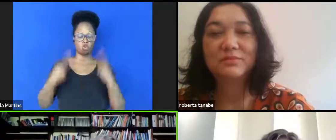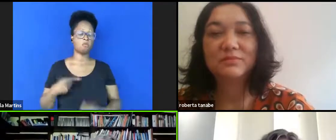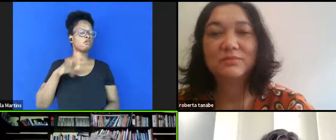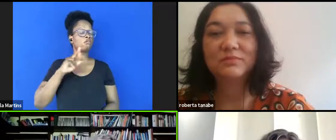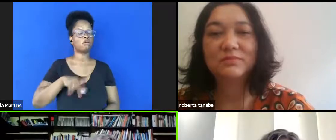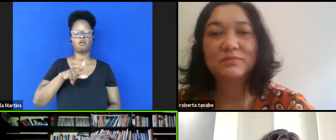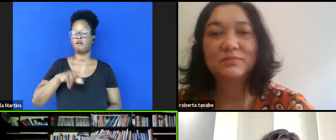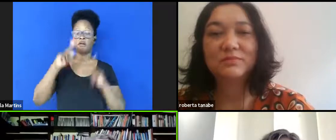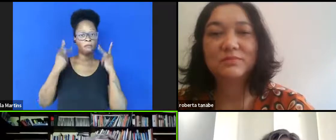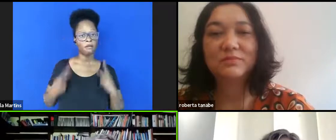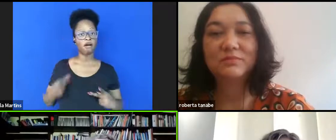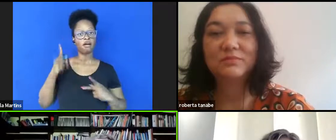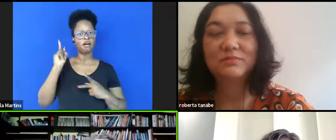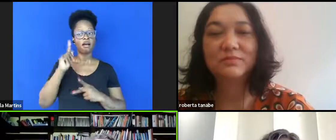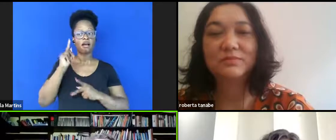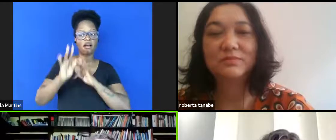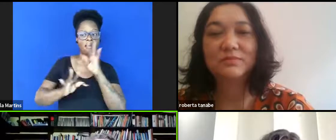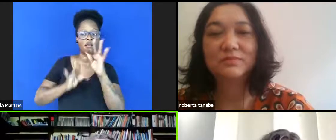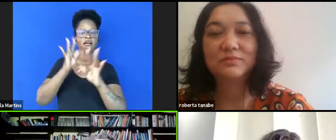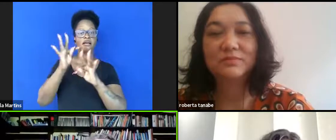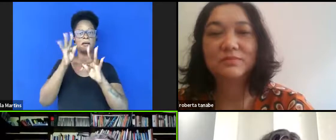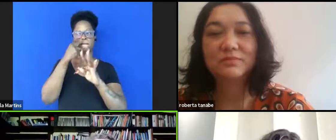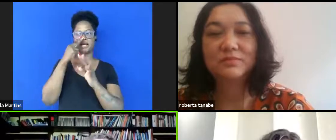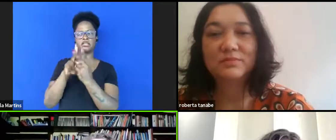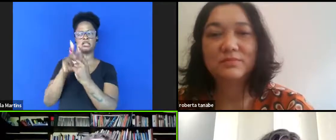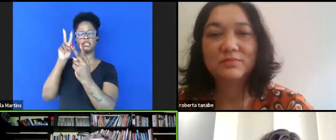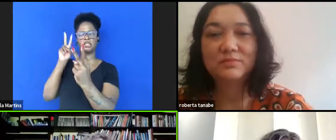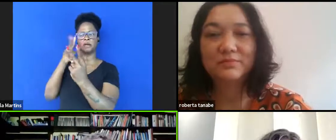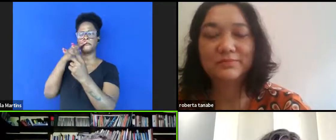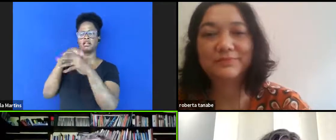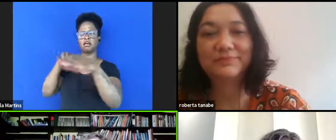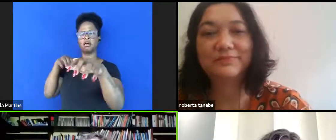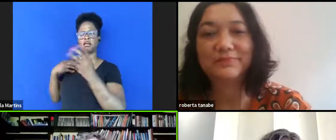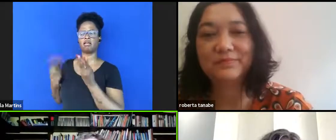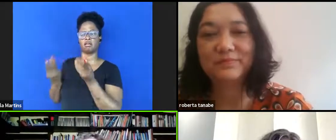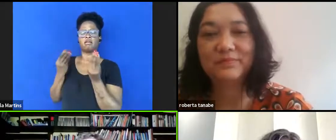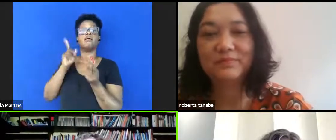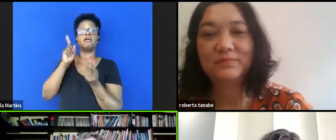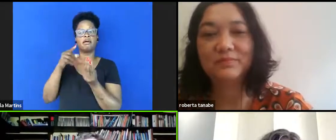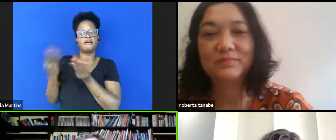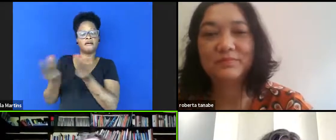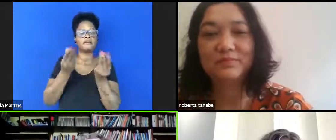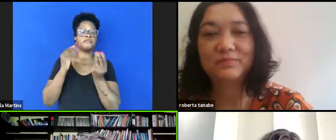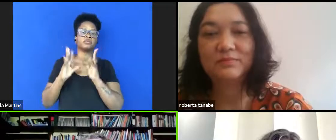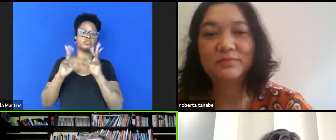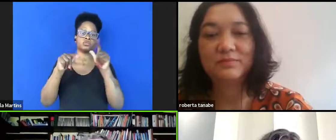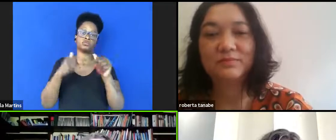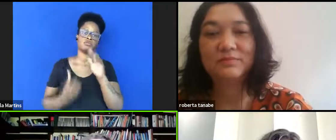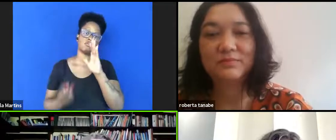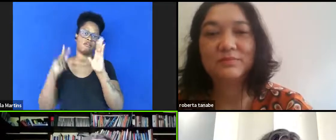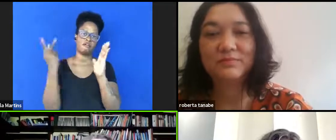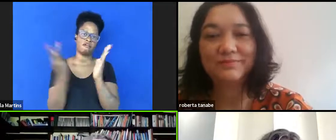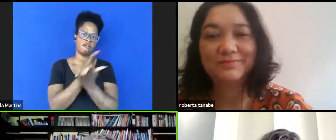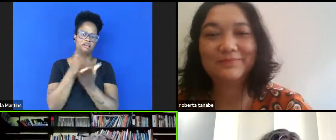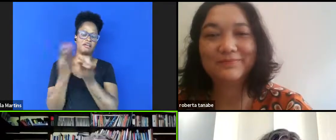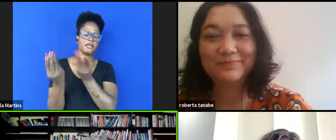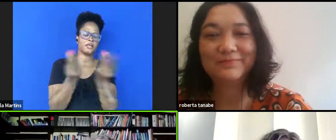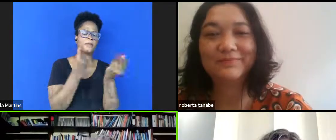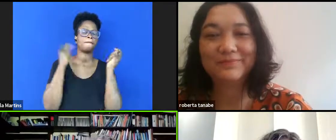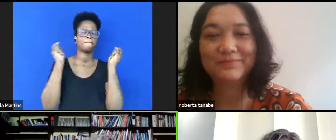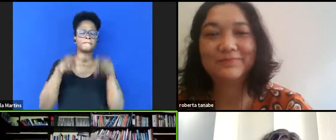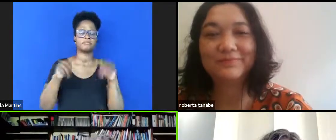né, essa técnica que parece tão distante da sensibilidade, mas é na sensibilidade que tudo nasce. Então, é da sensibilidade também que